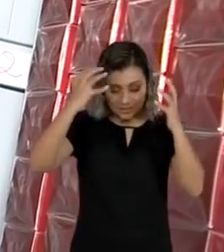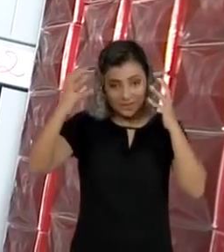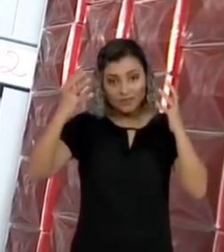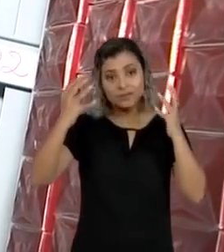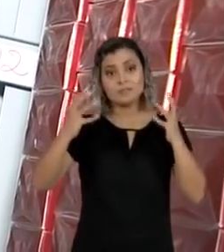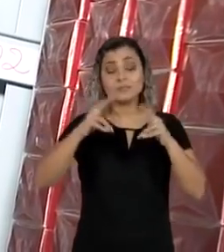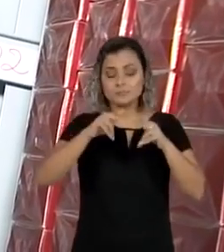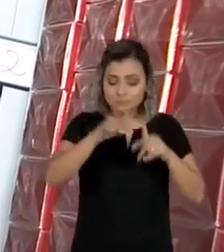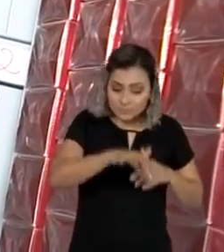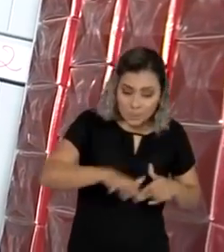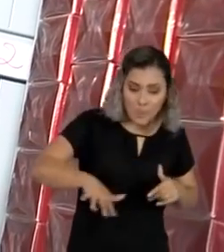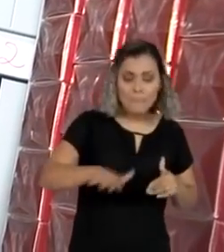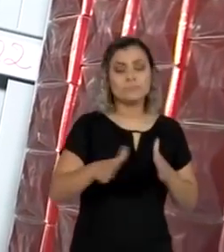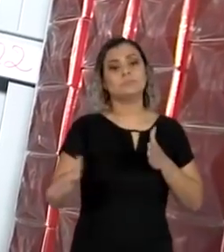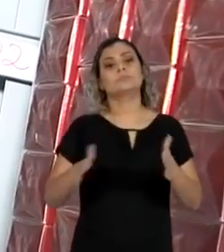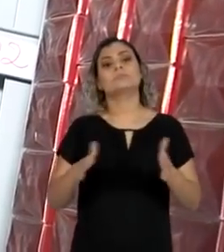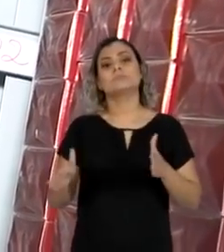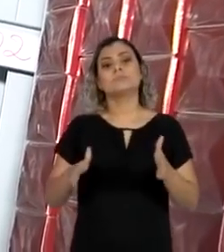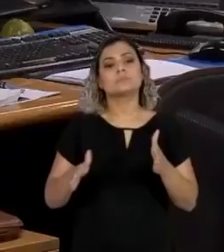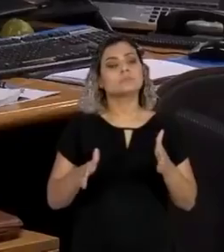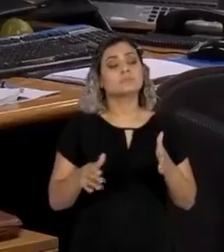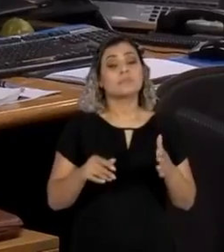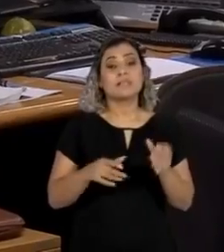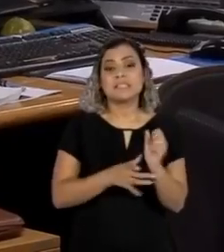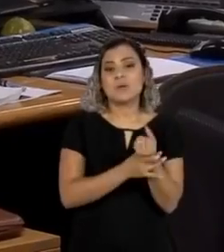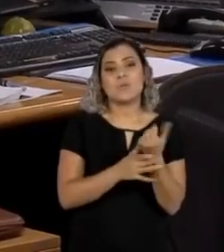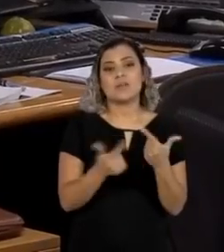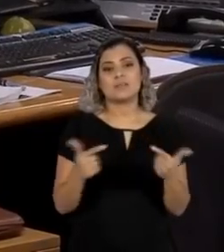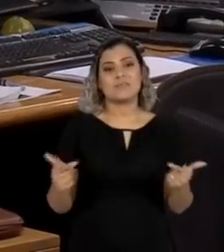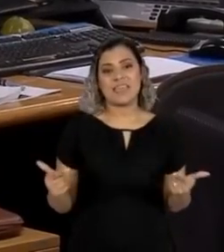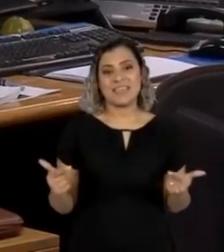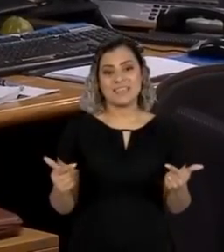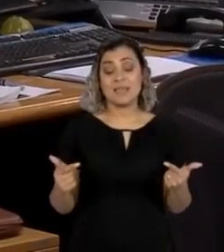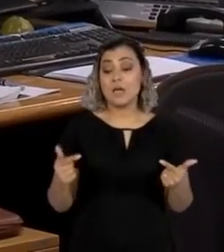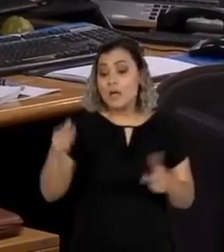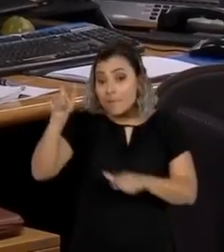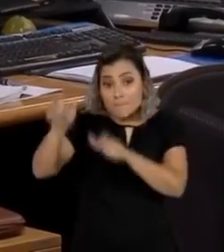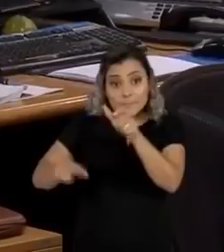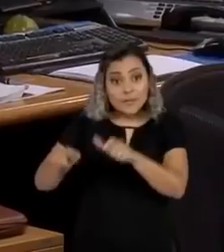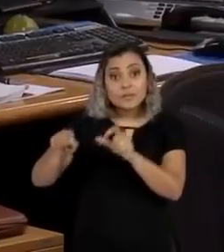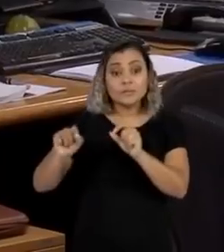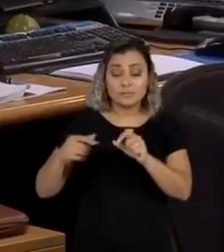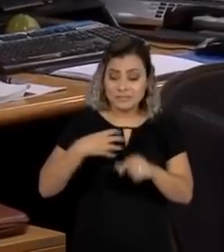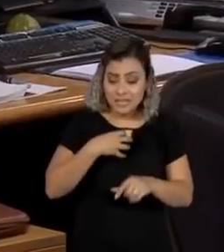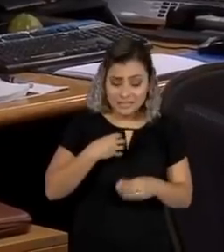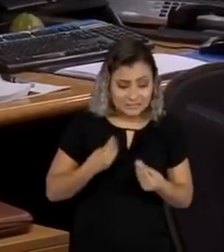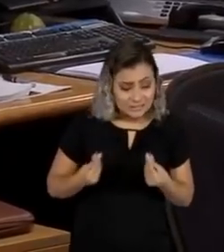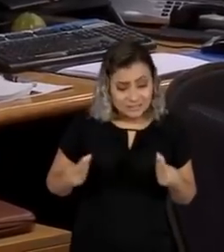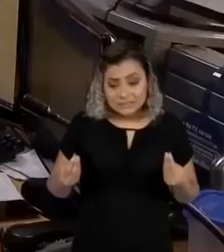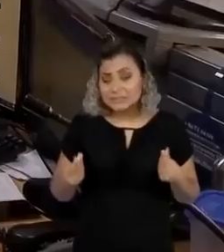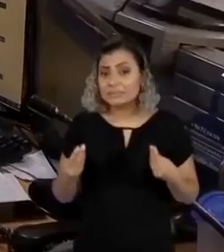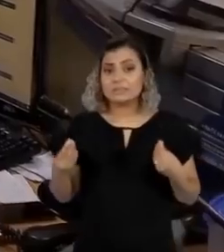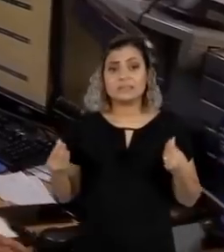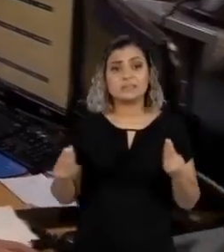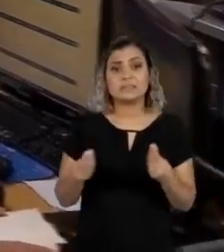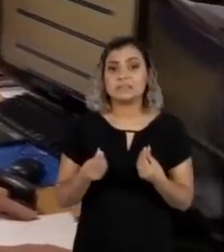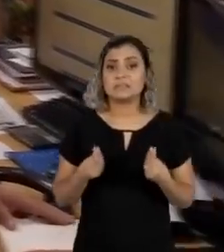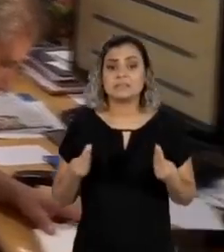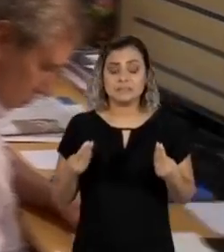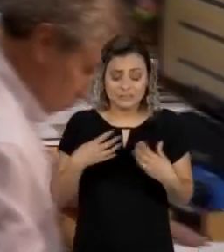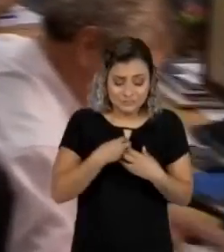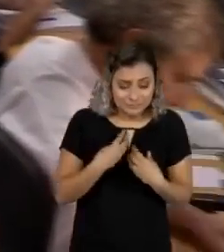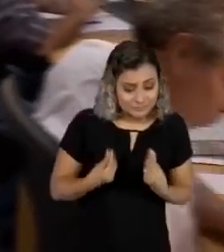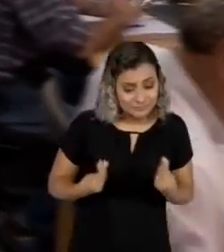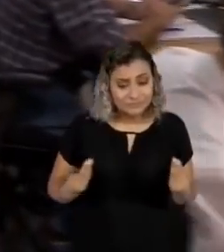Num ambiente muito mais inseguro, né? O trabalhador se sente muito mais, vamos dizer assim, susceptível,